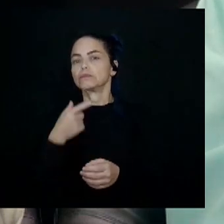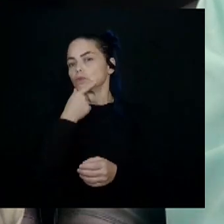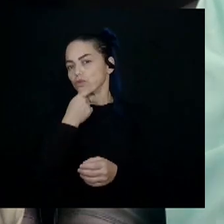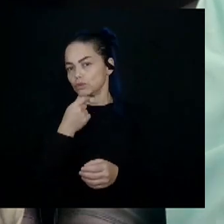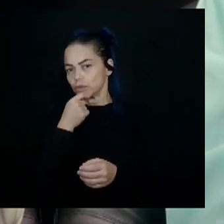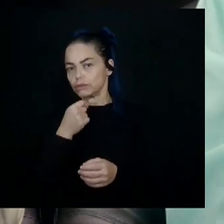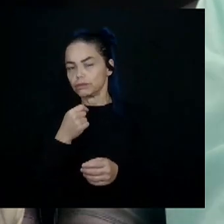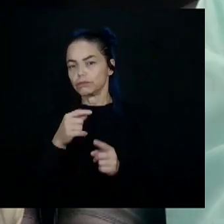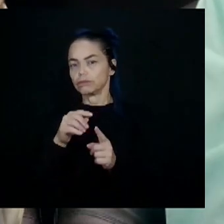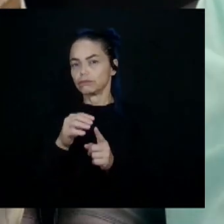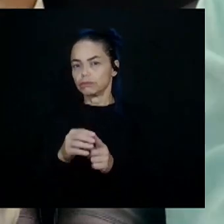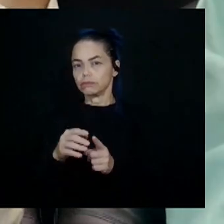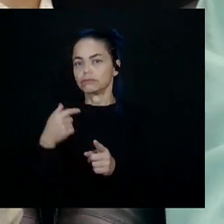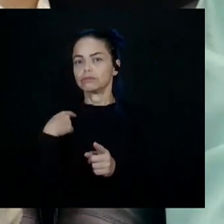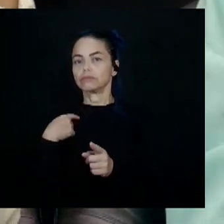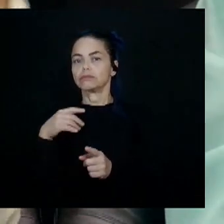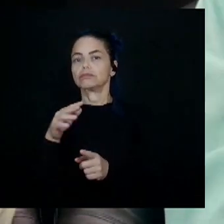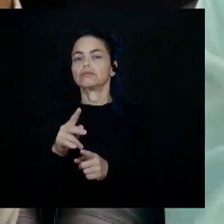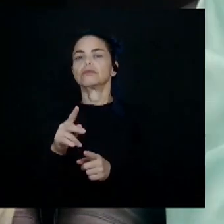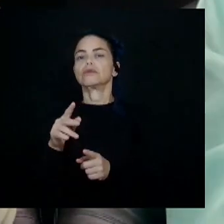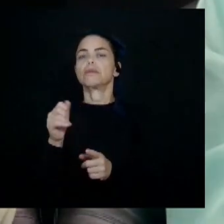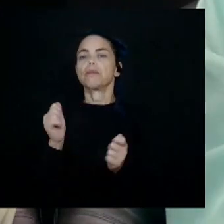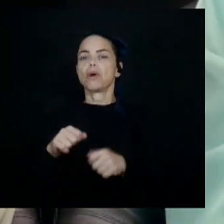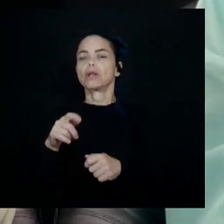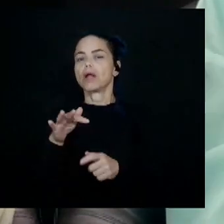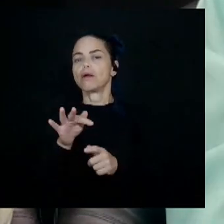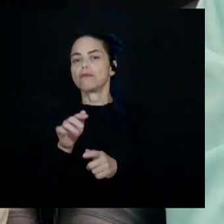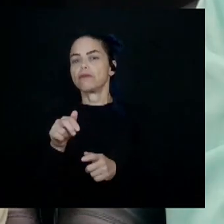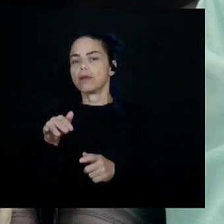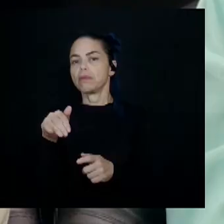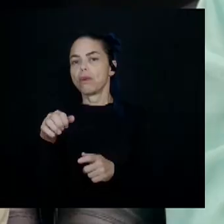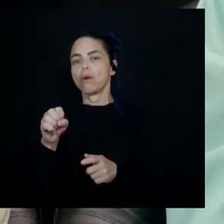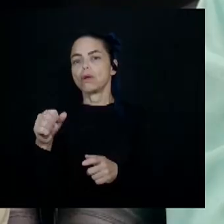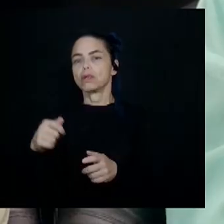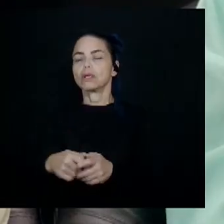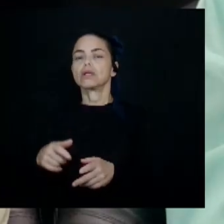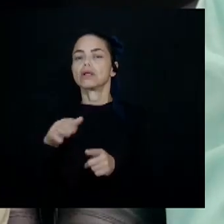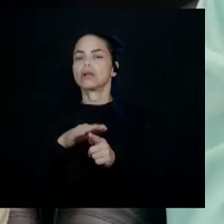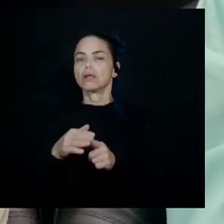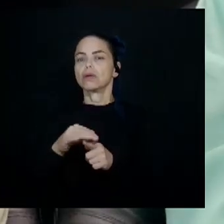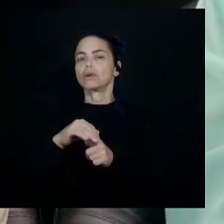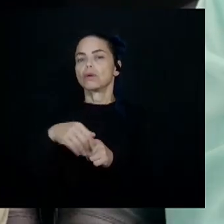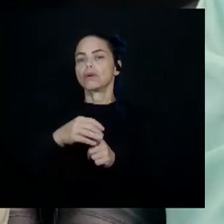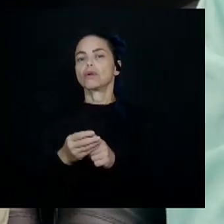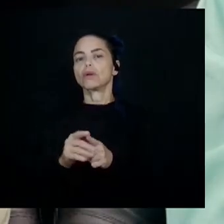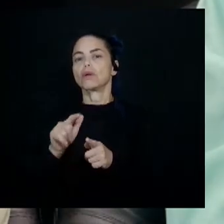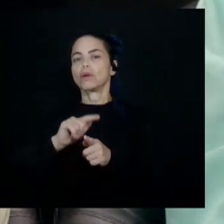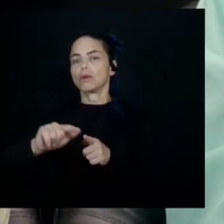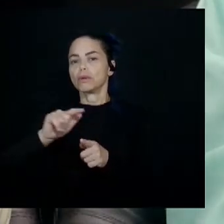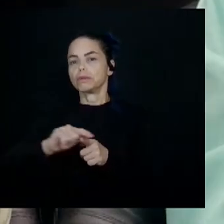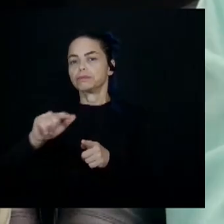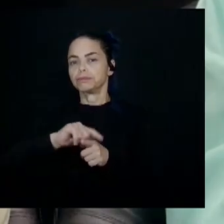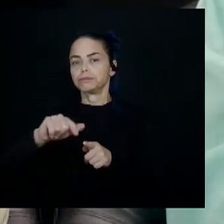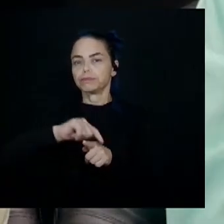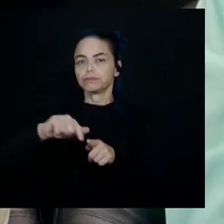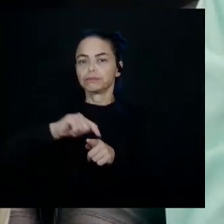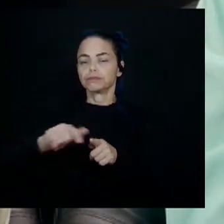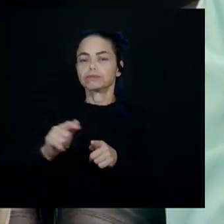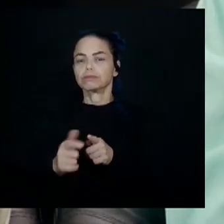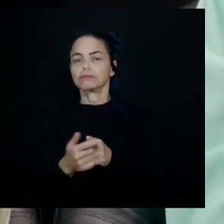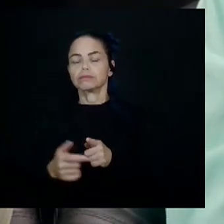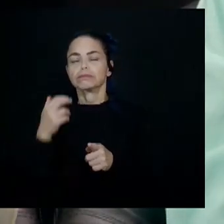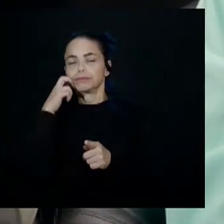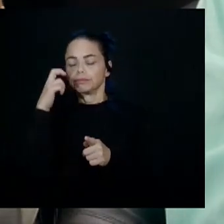dar parafimose. Então a gente tem que realmente ficar em cima na higiene dos nossos filhos, sem vergonha, sem medo